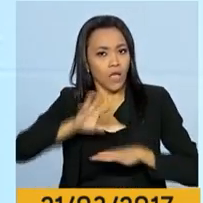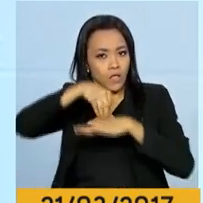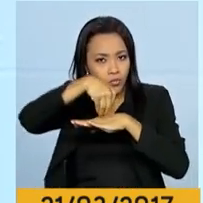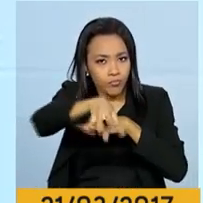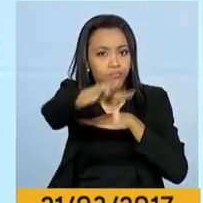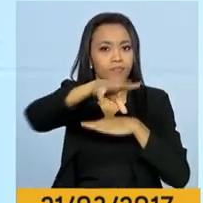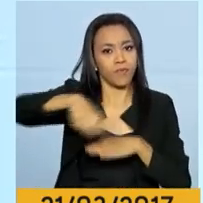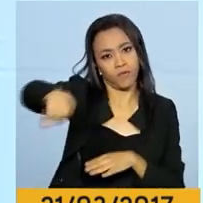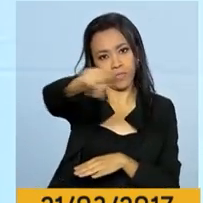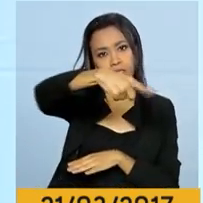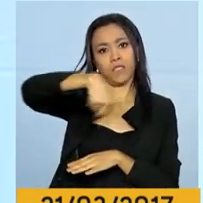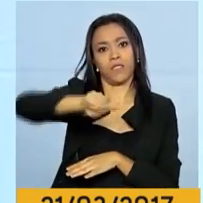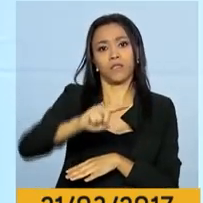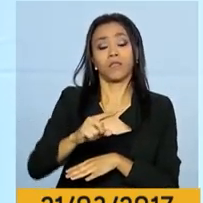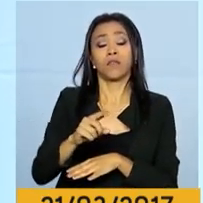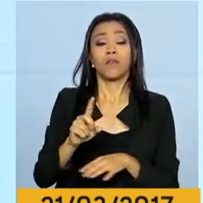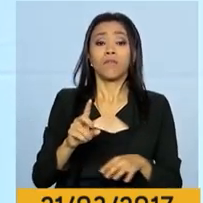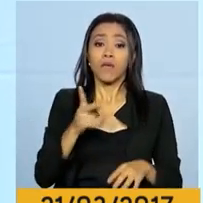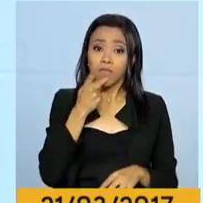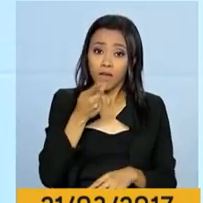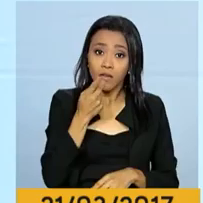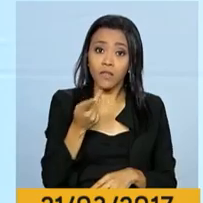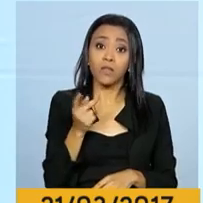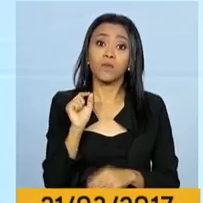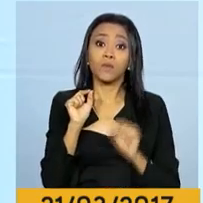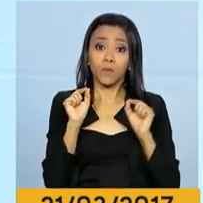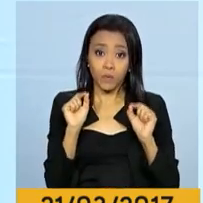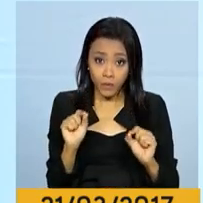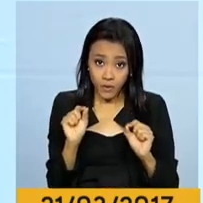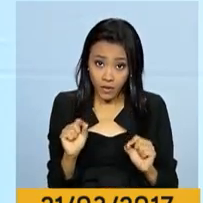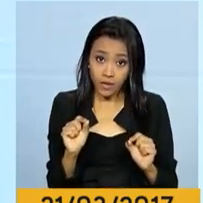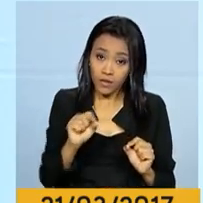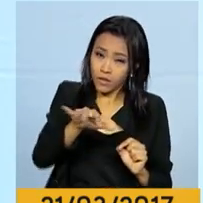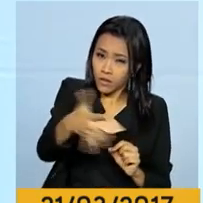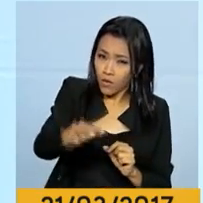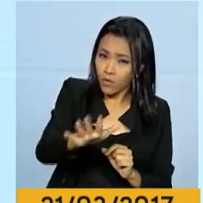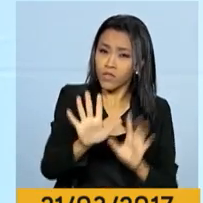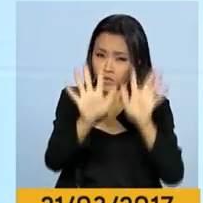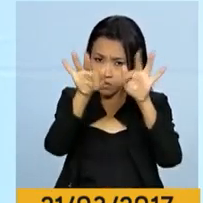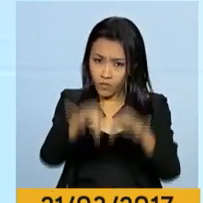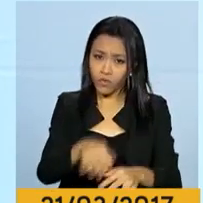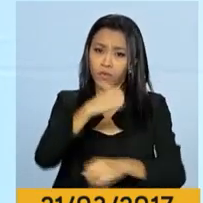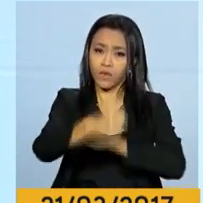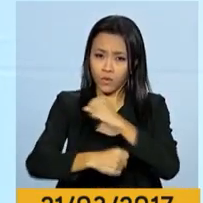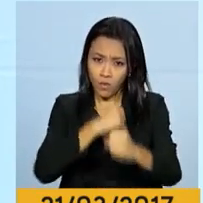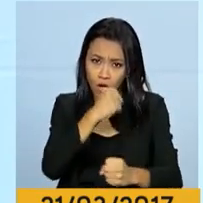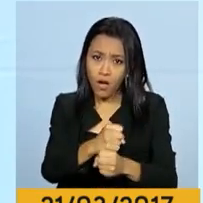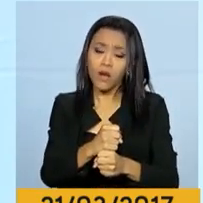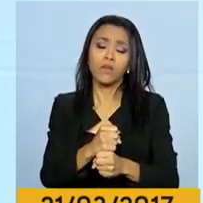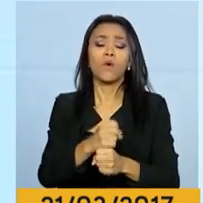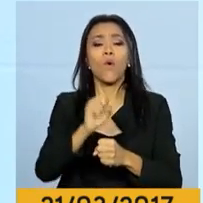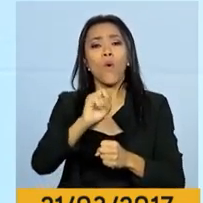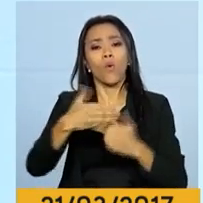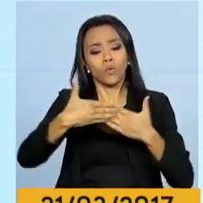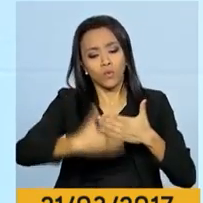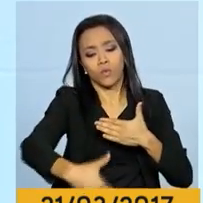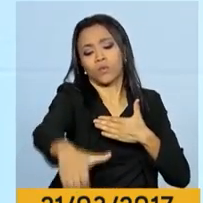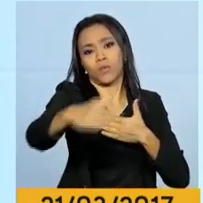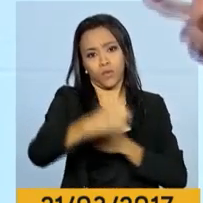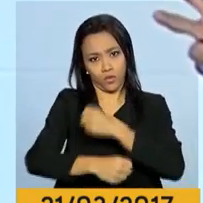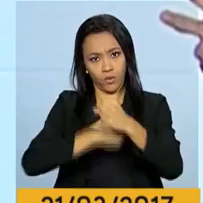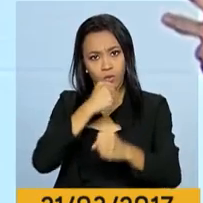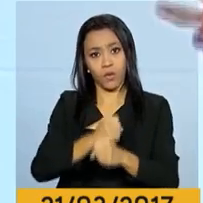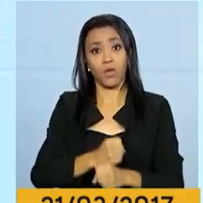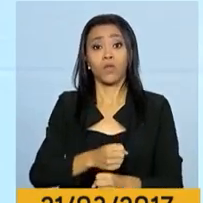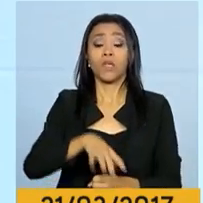prenunciando, pelo menos, a hipótese de que, talvez, ao final do ano, ou ainda durante o ano, nós tenhamos, ao invés